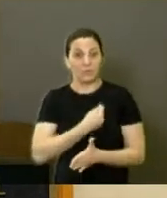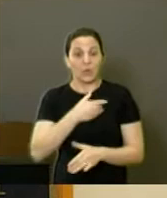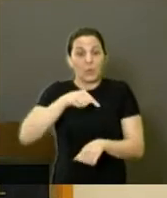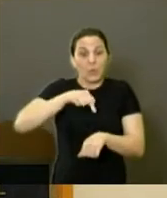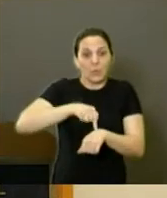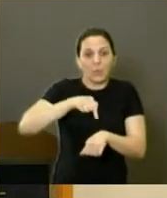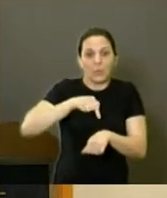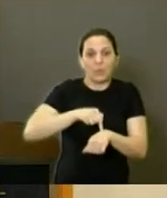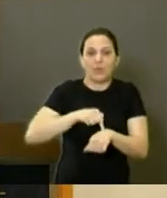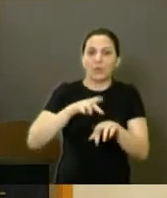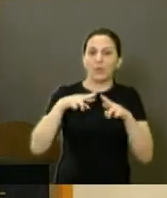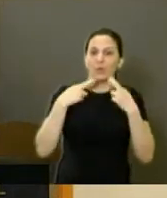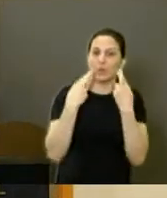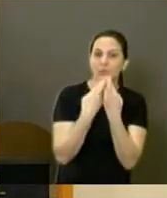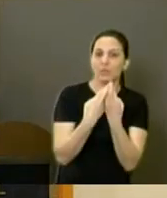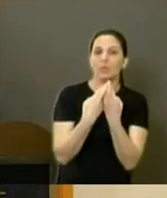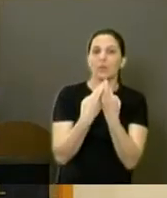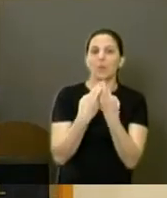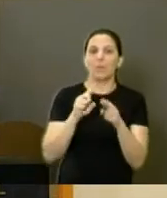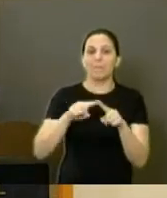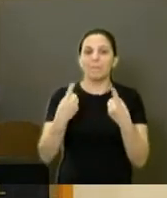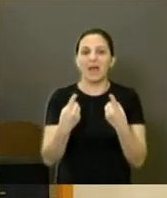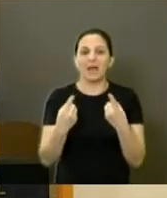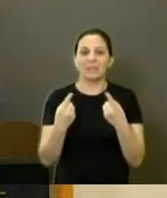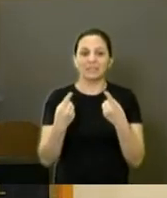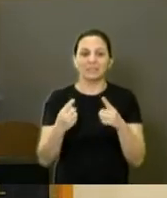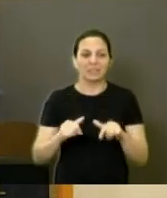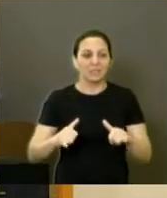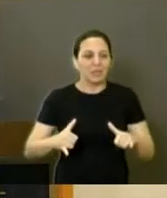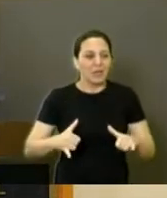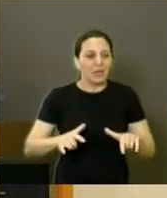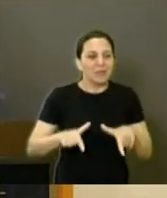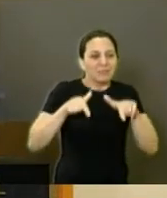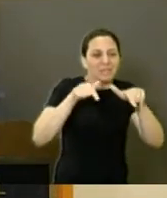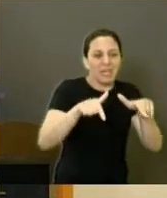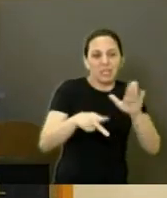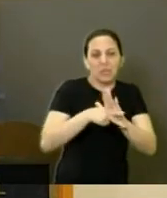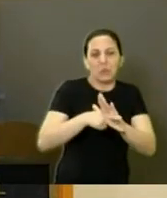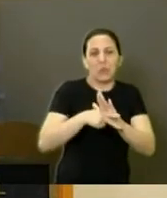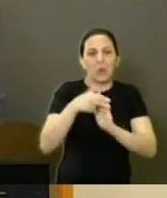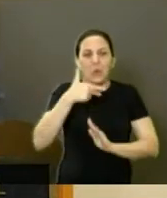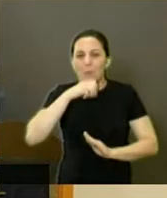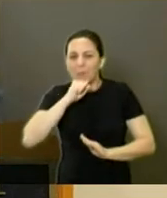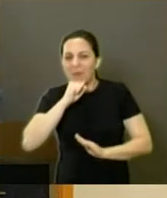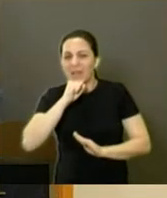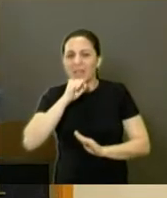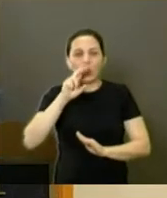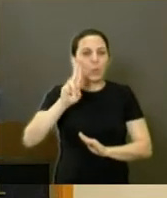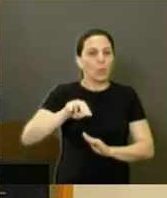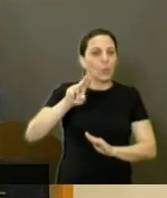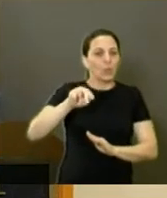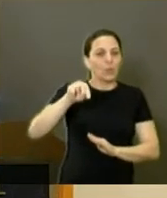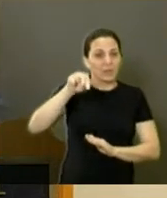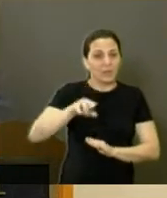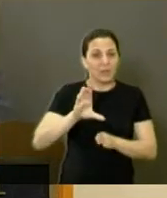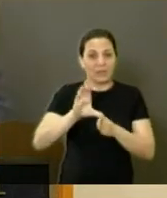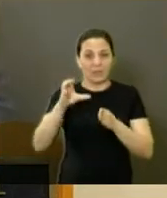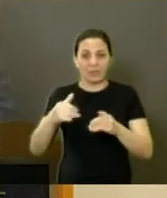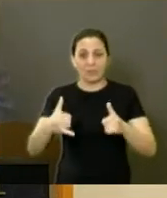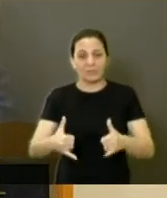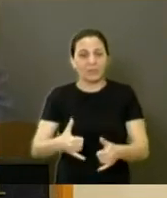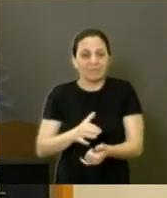em outras sessões da Câmara, mas para fazer uma homenagem para o meu pai, nunca tinha tido essa oportunidade, não aqui na Câmara. Então, está sendo uma emoção muito